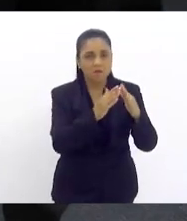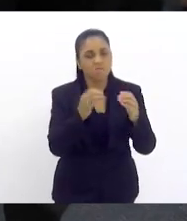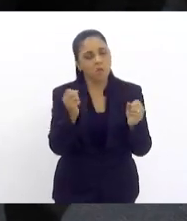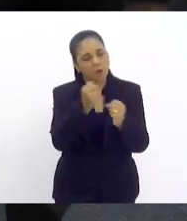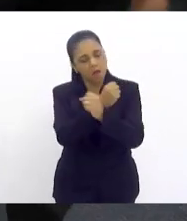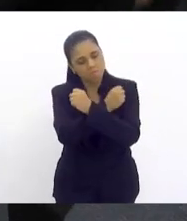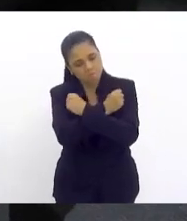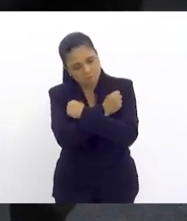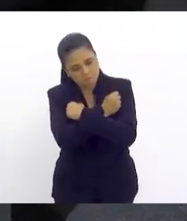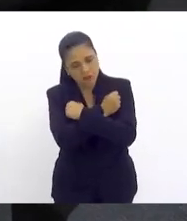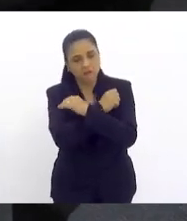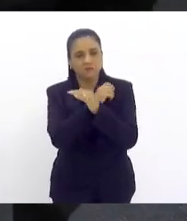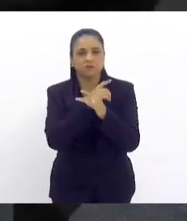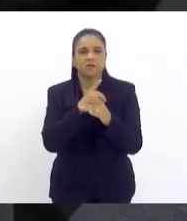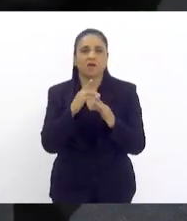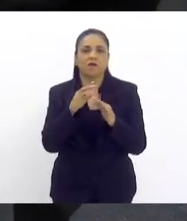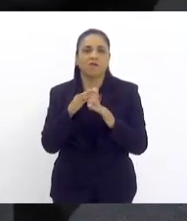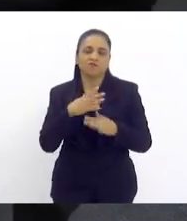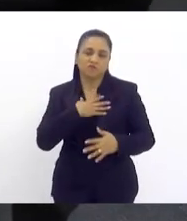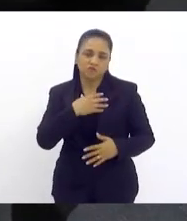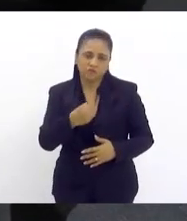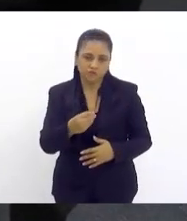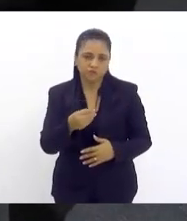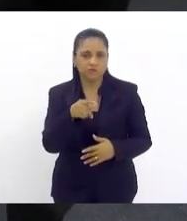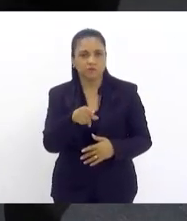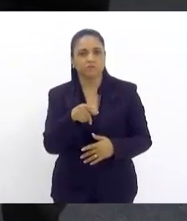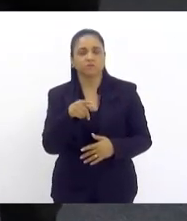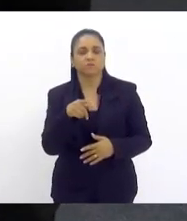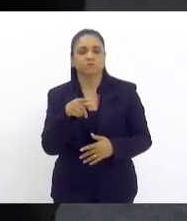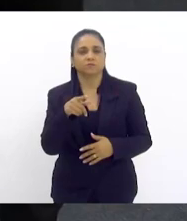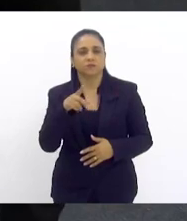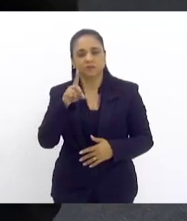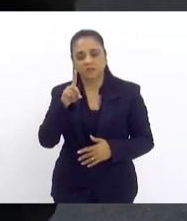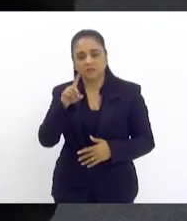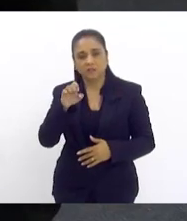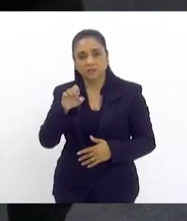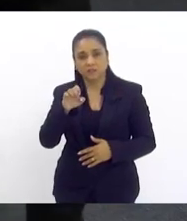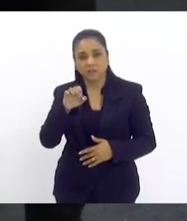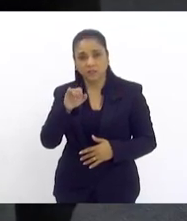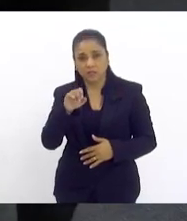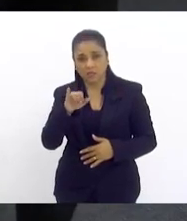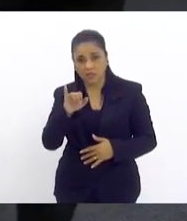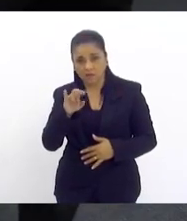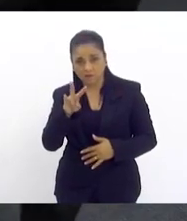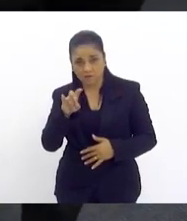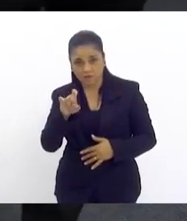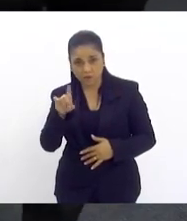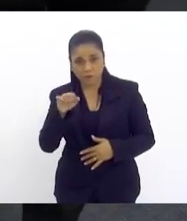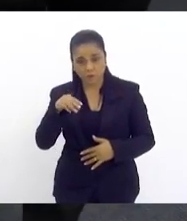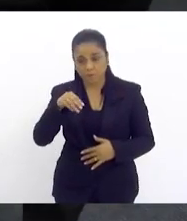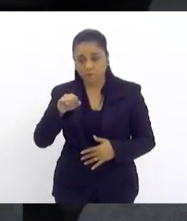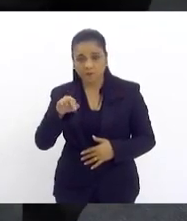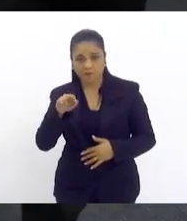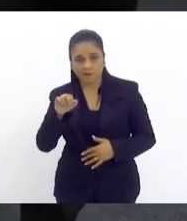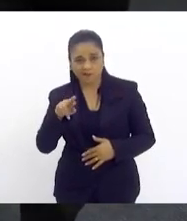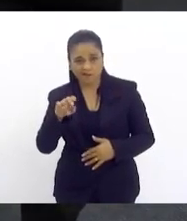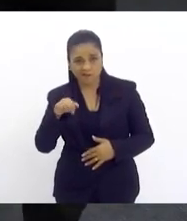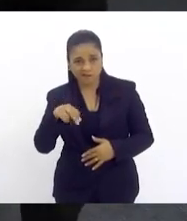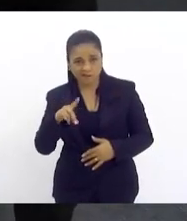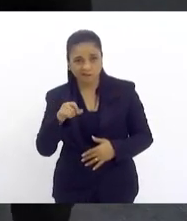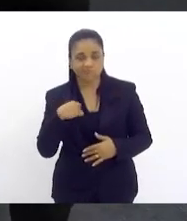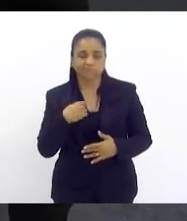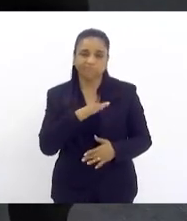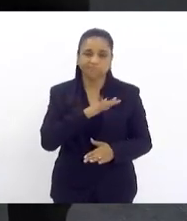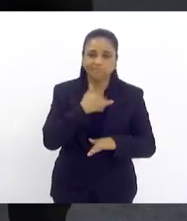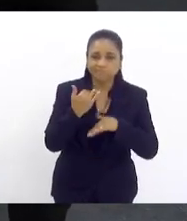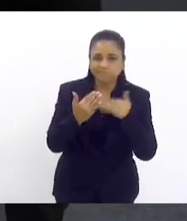ao Glenn e aos filhos do David Miranda, que nos deixou, lamentavelmente, tão cedo. E gostaria também,